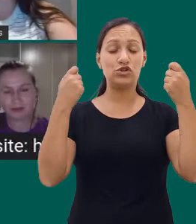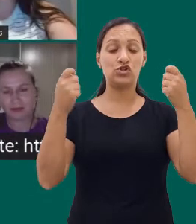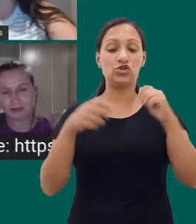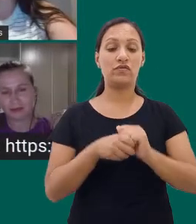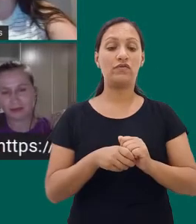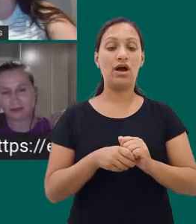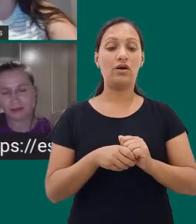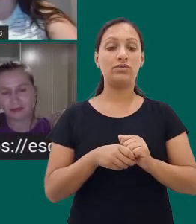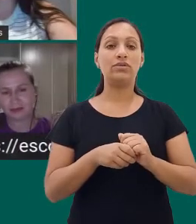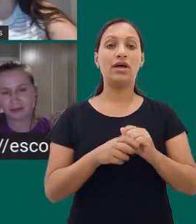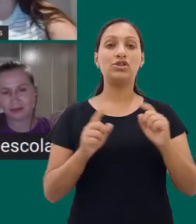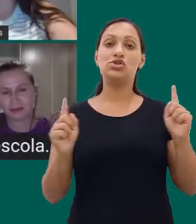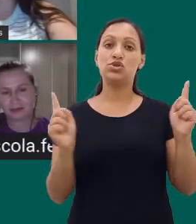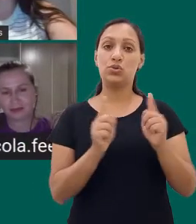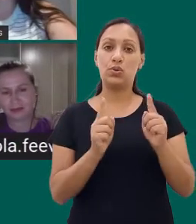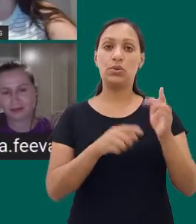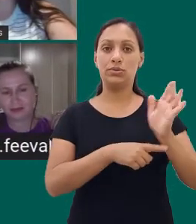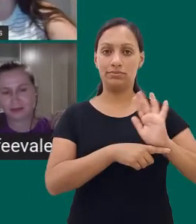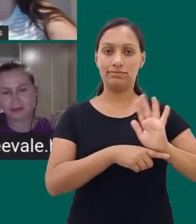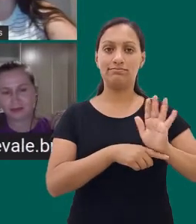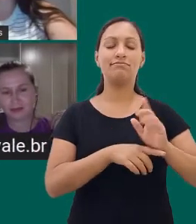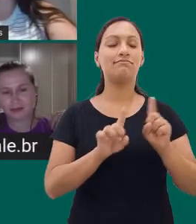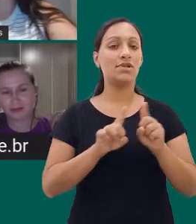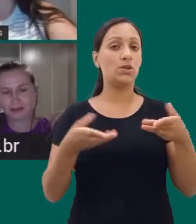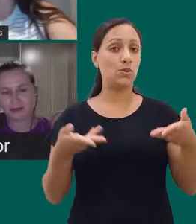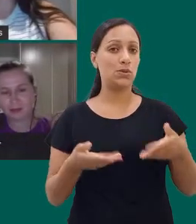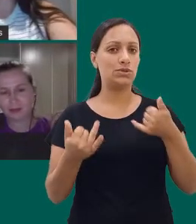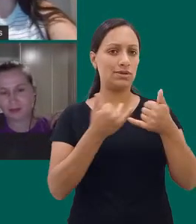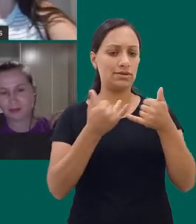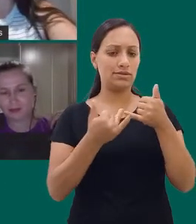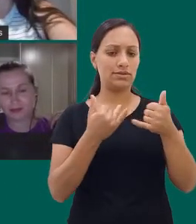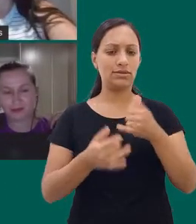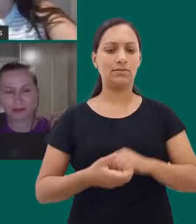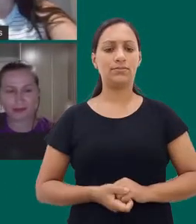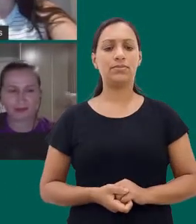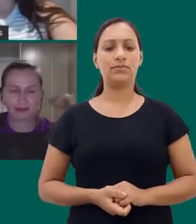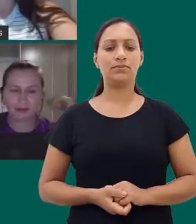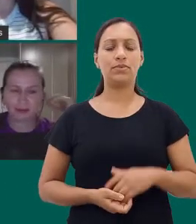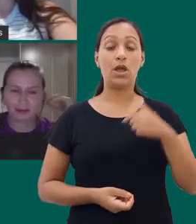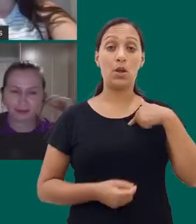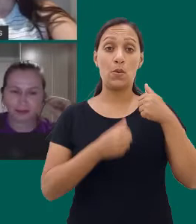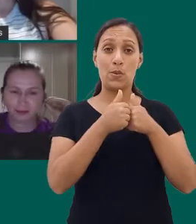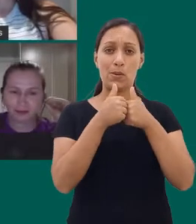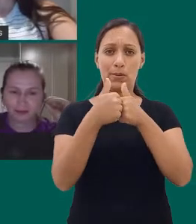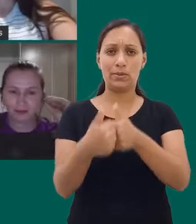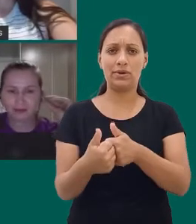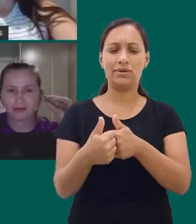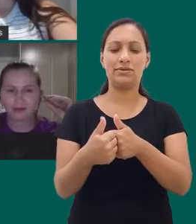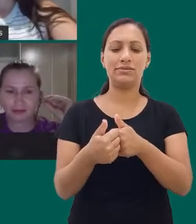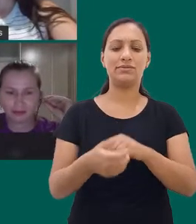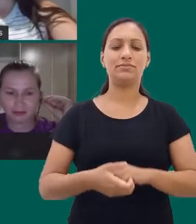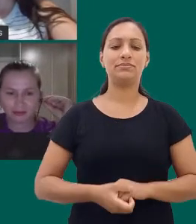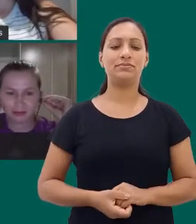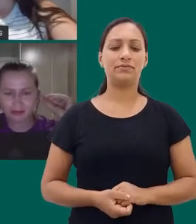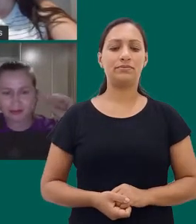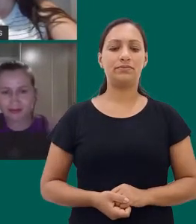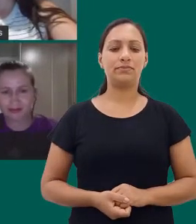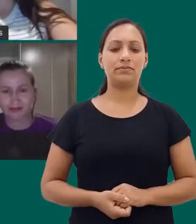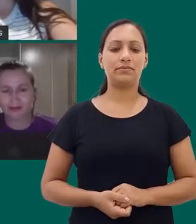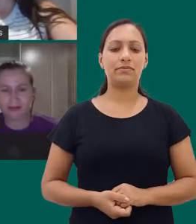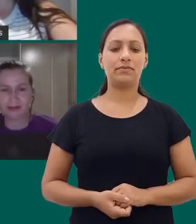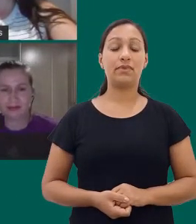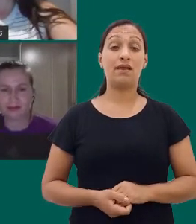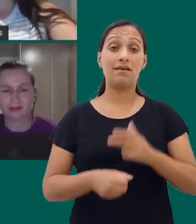spoiler, mas, por exemplo, hoje eu estive acompanhando essas gravações durante a semana,